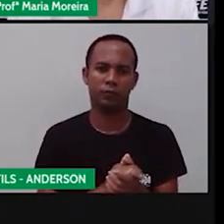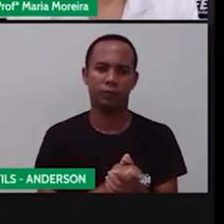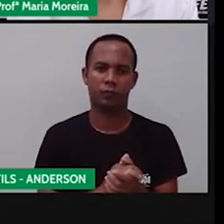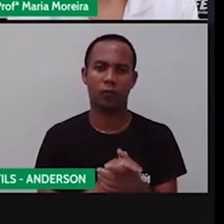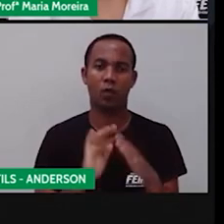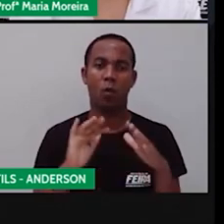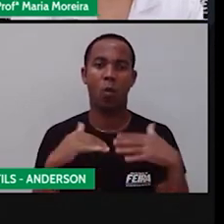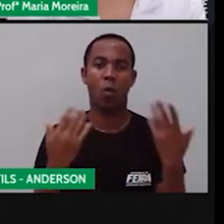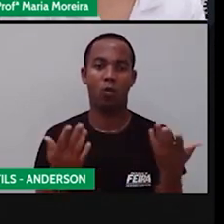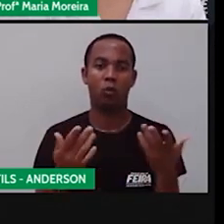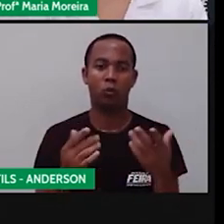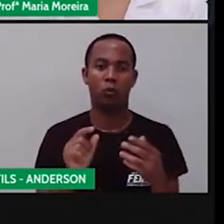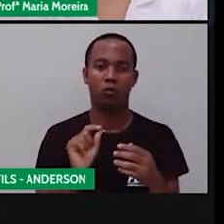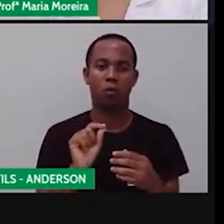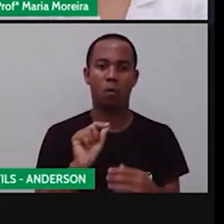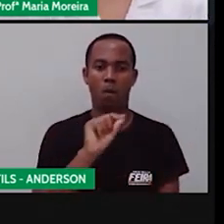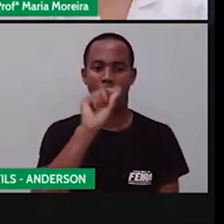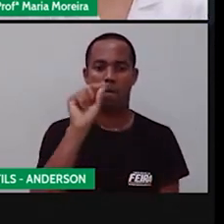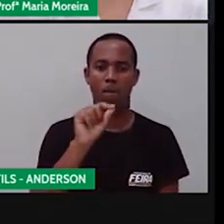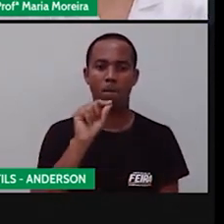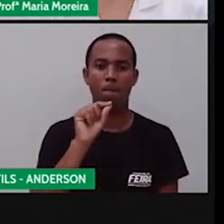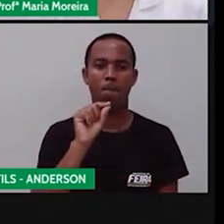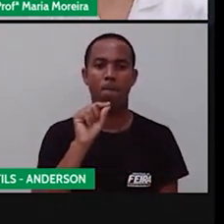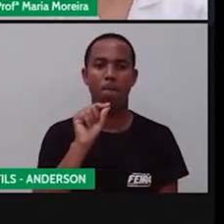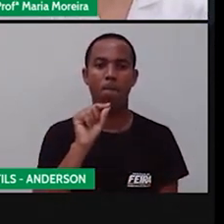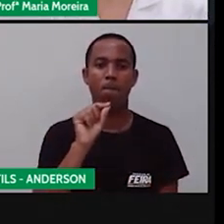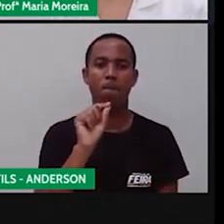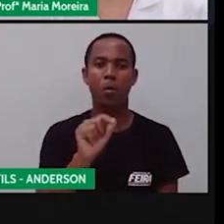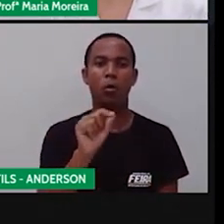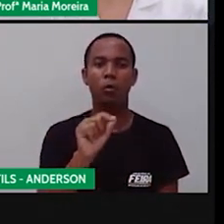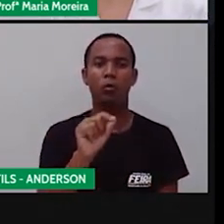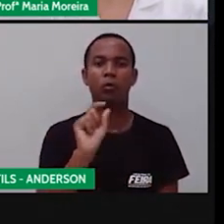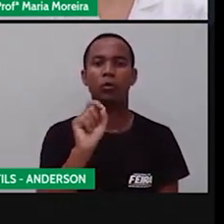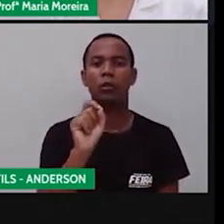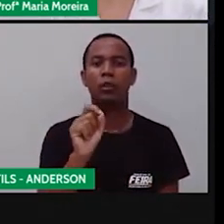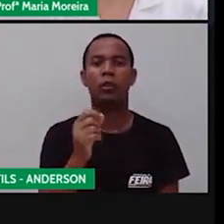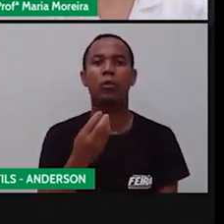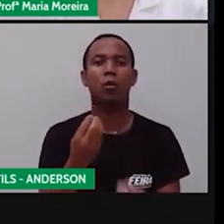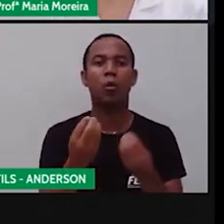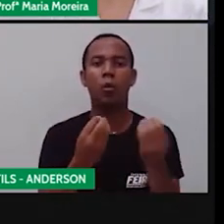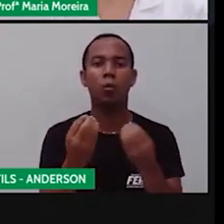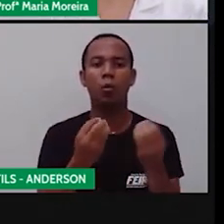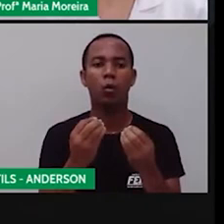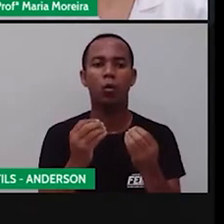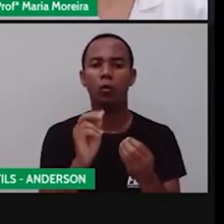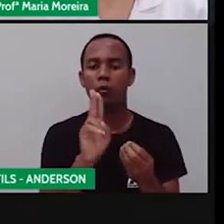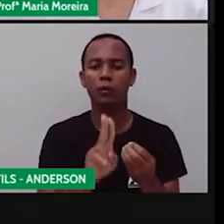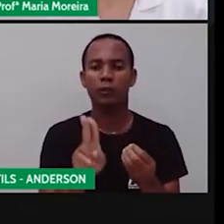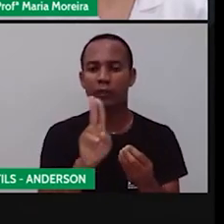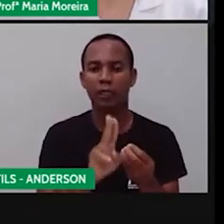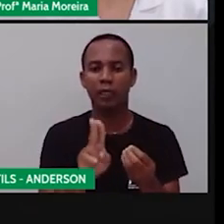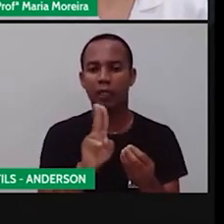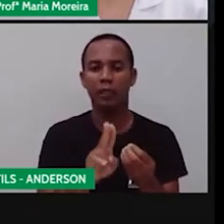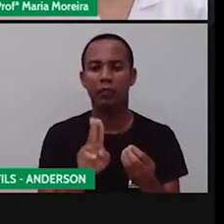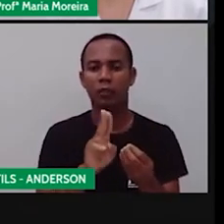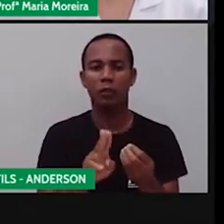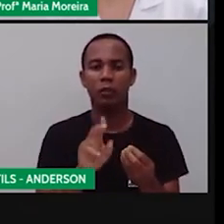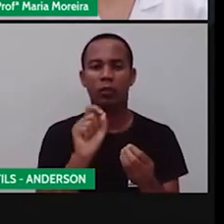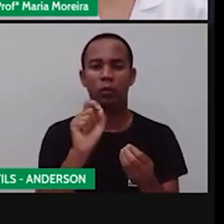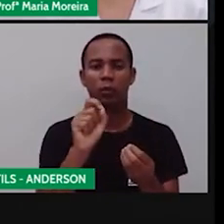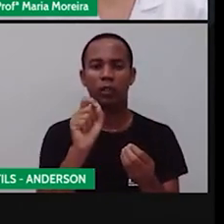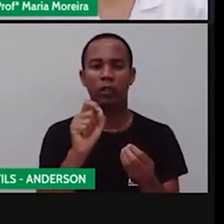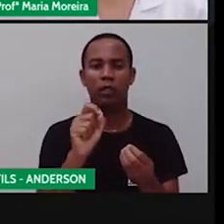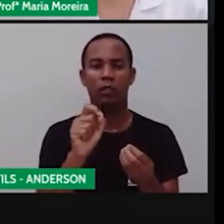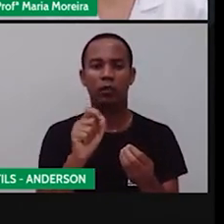Bom, ponto de exclamação, né? É usado para indicar que a frase expressa o quê?